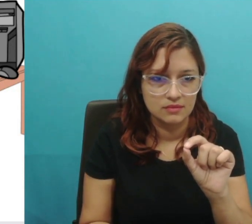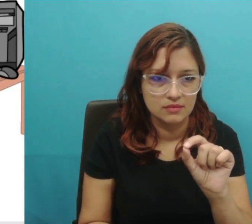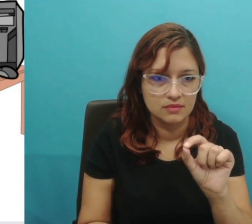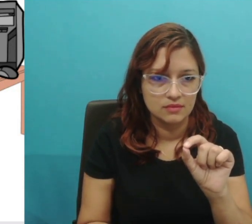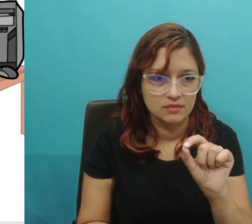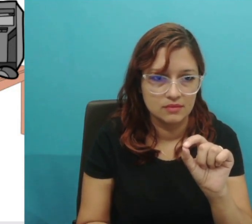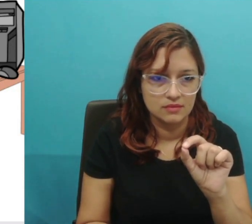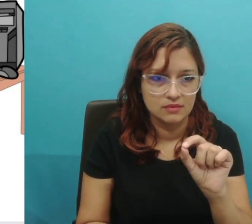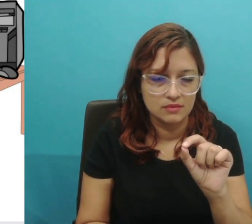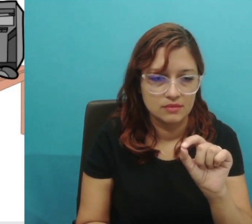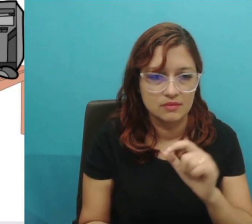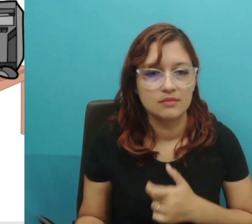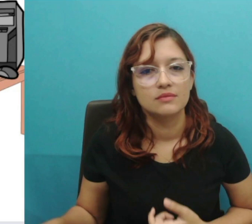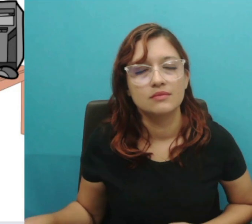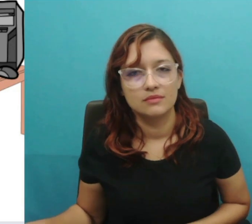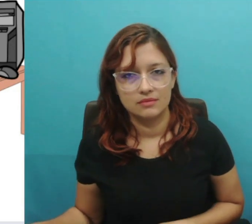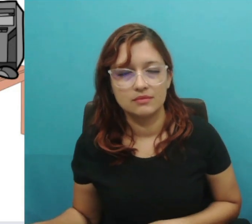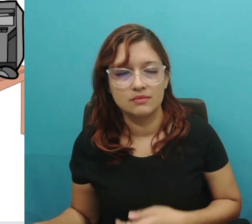Dela.